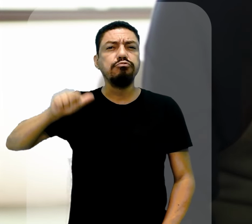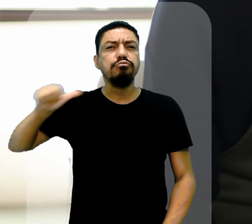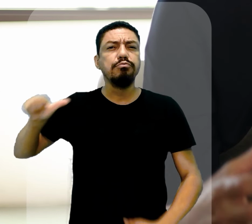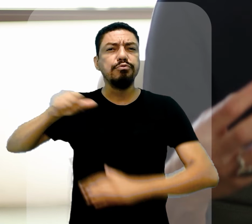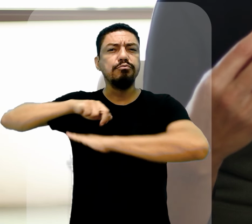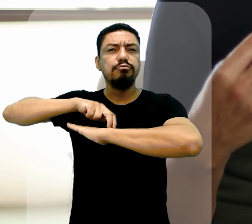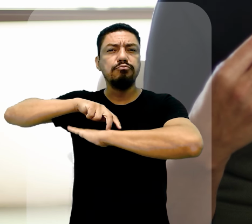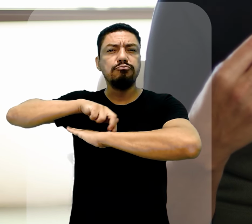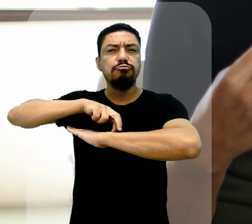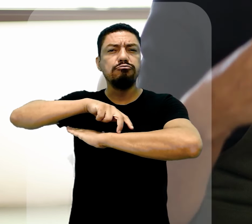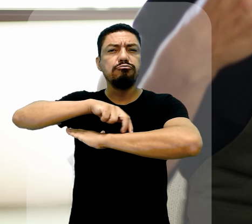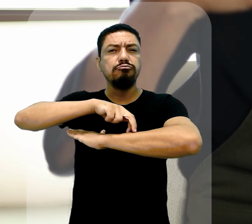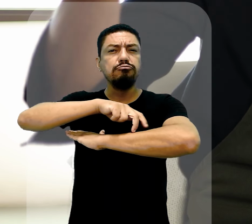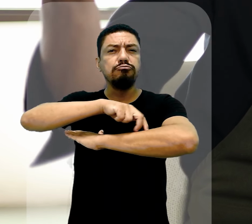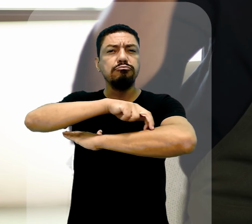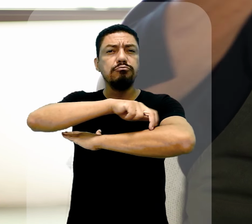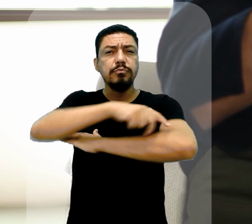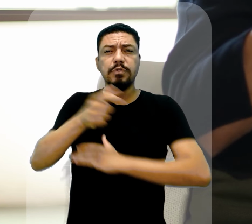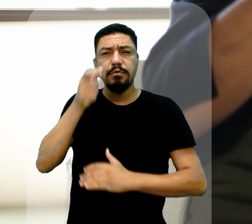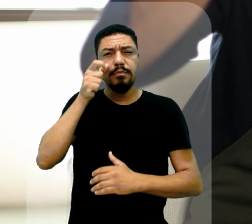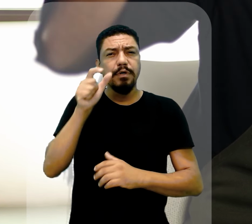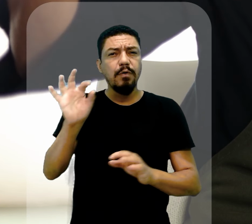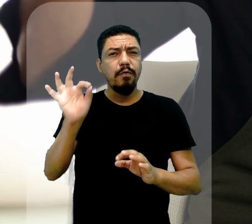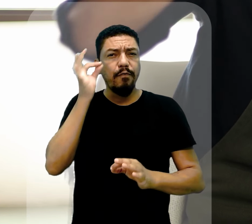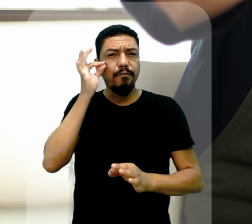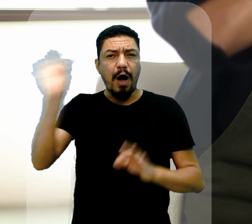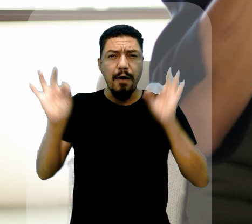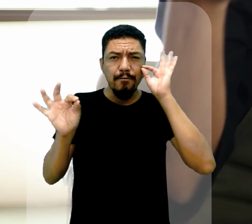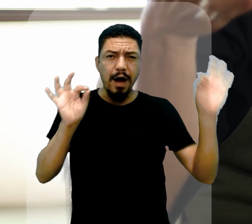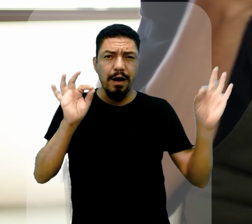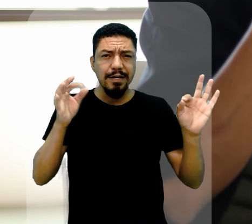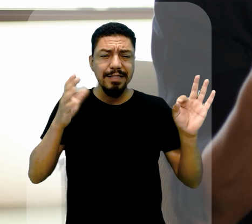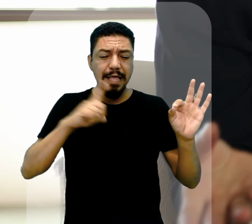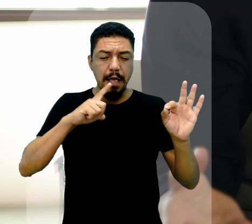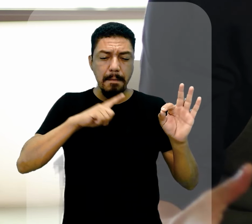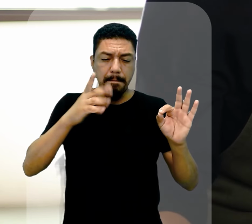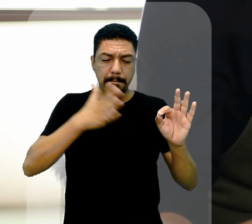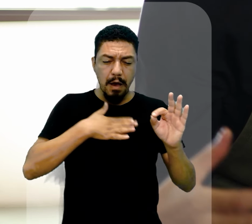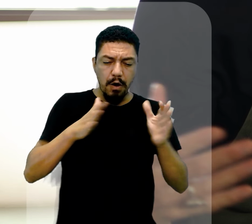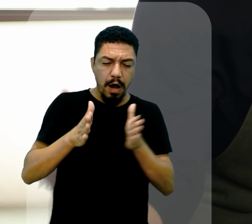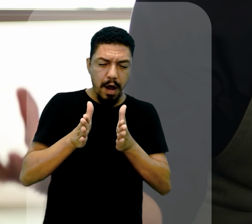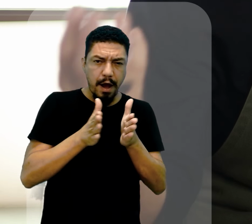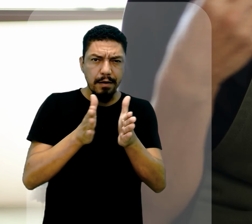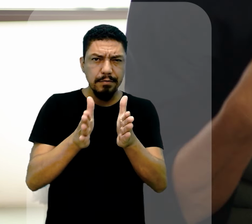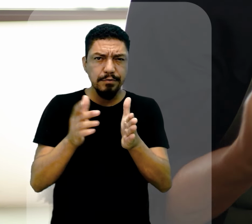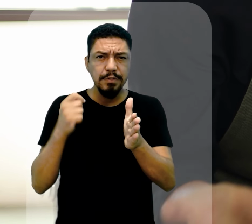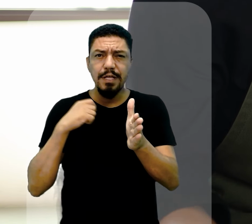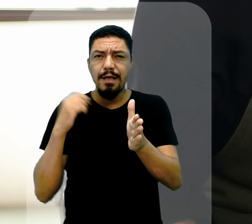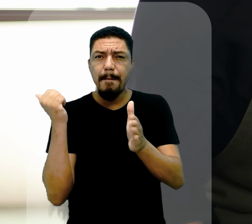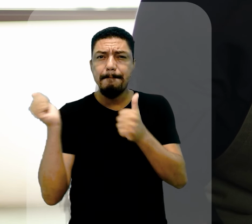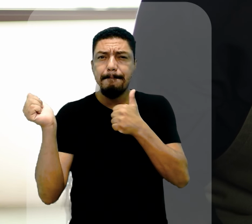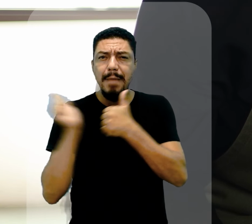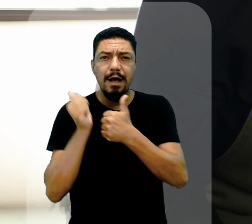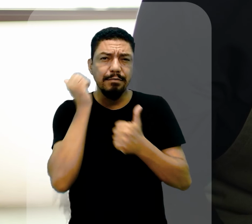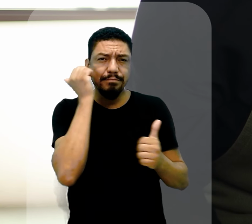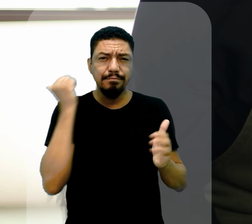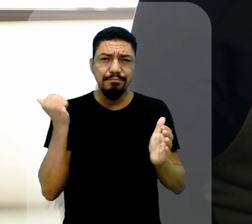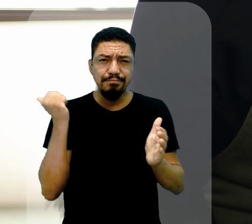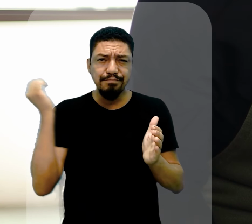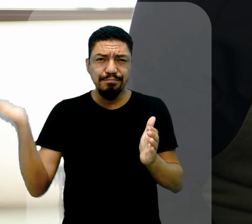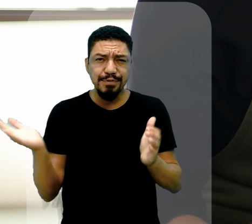coisa, o que tem além do meu caminho, o que está às margens que ninguém está olhando, e de repente aquilo me chamava